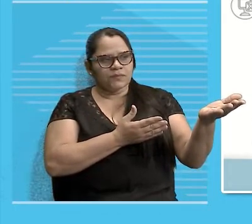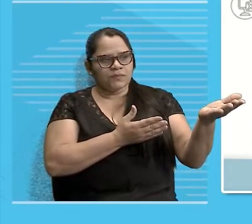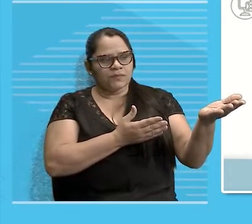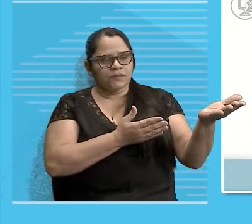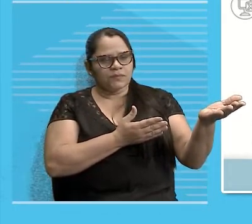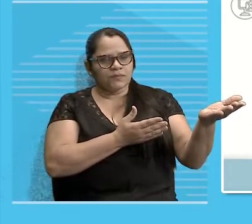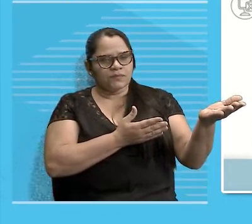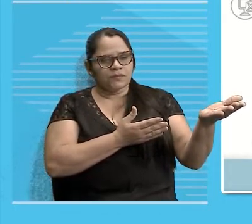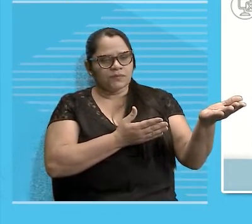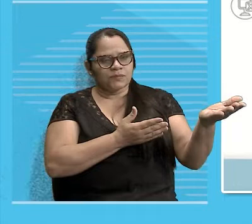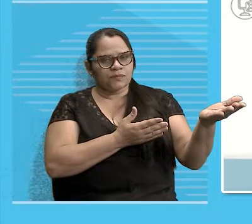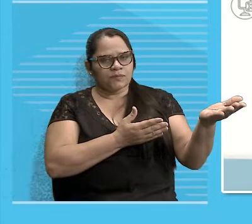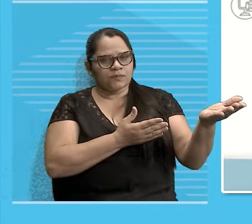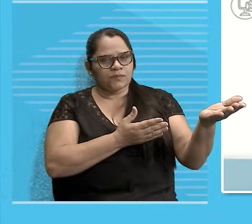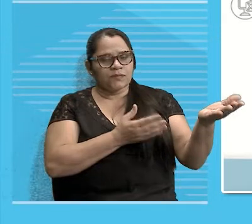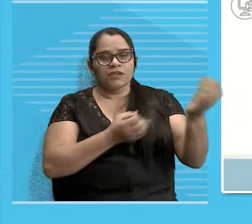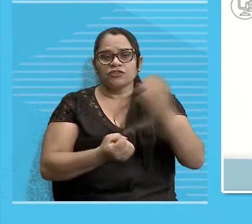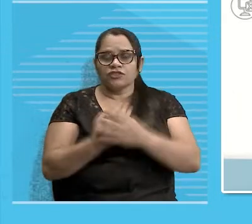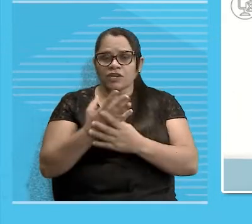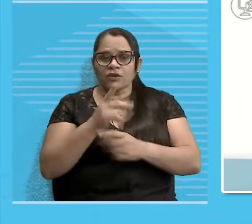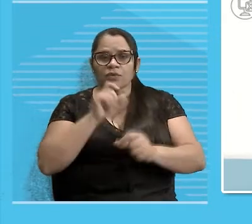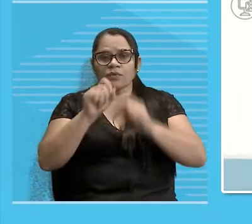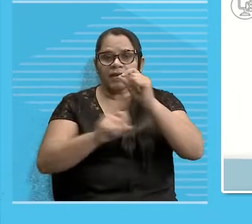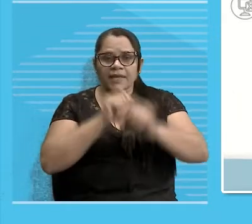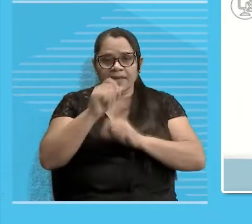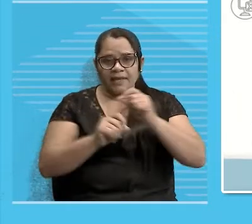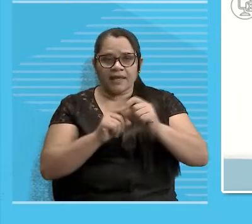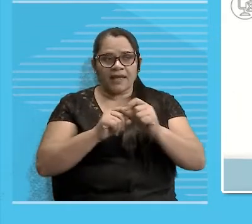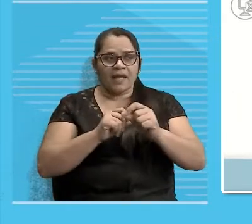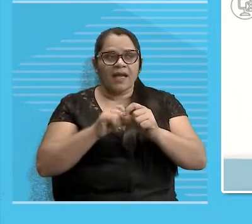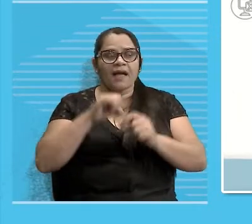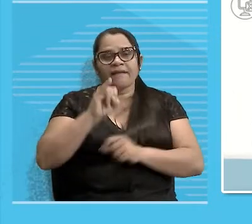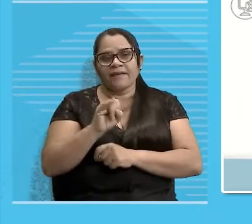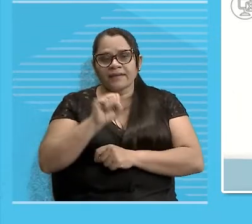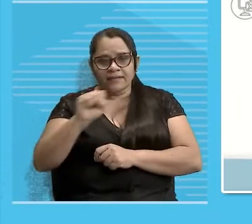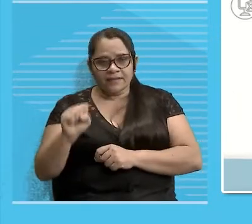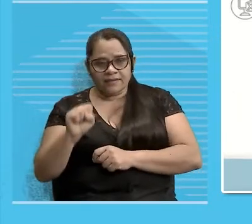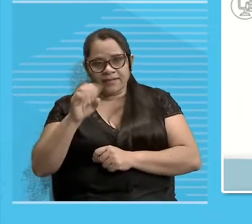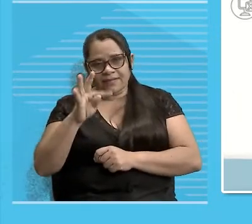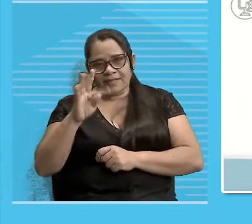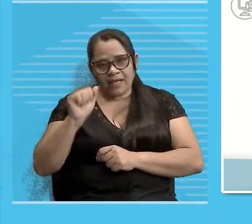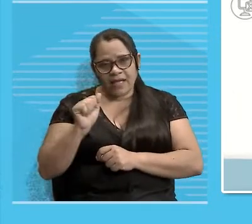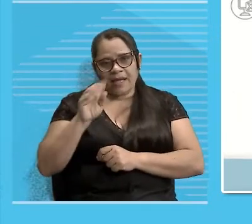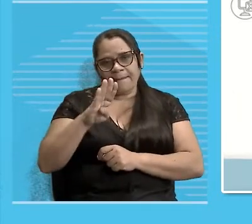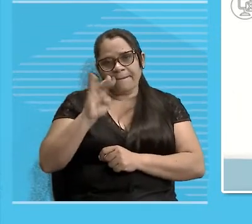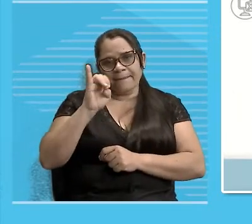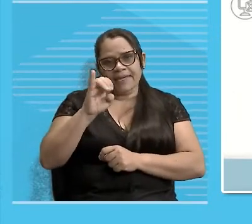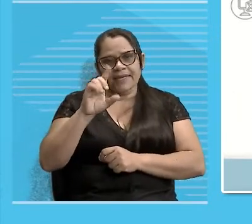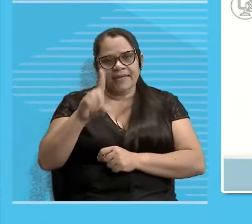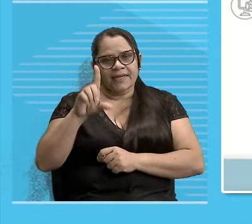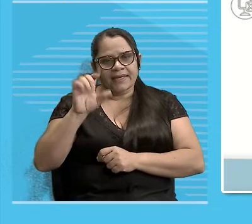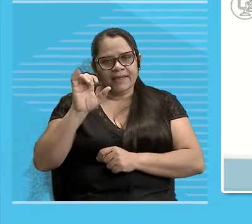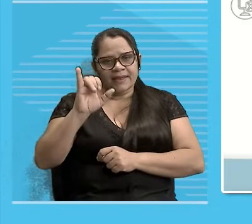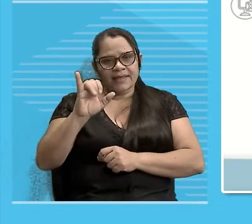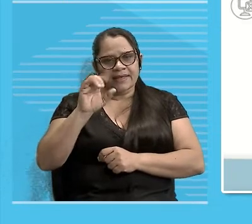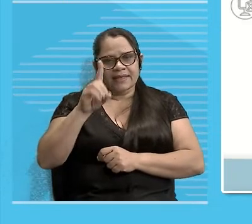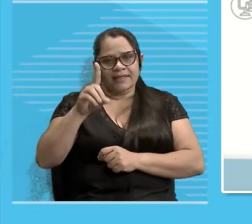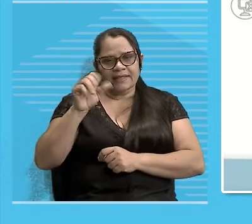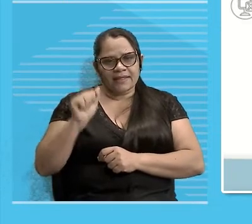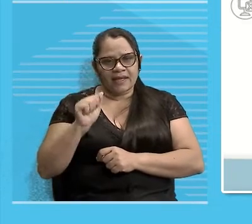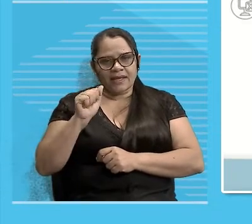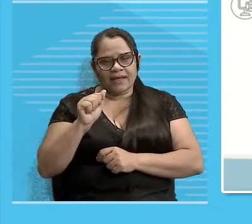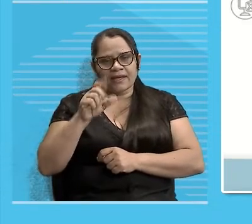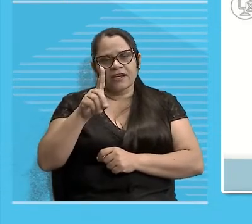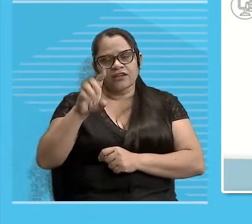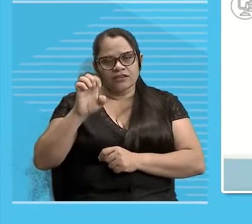Essa diagonalidade gera justamente a instabilidade, ó. Se você observar, eu vou traçar aqui uma linha. Vou pegar